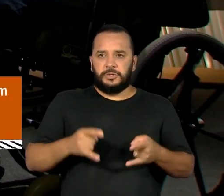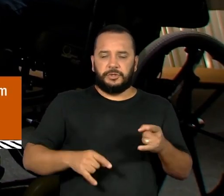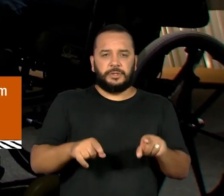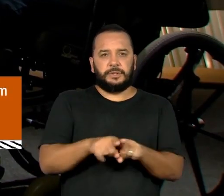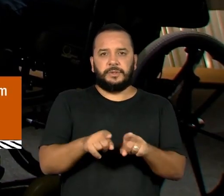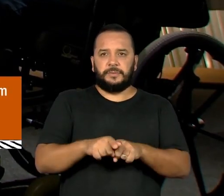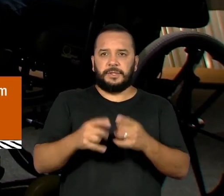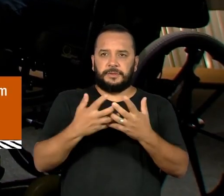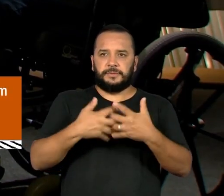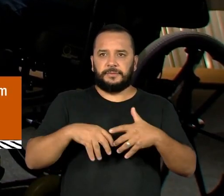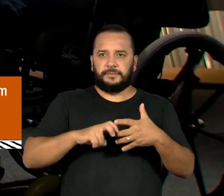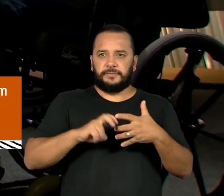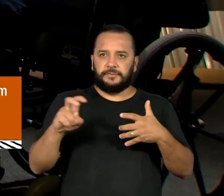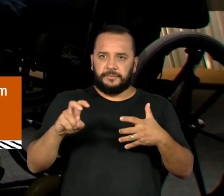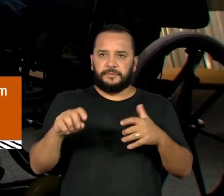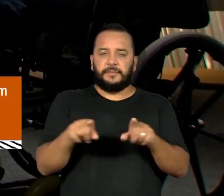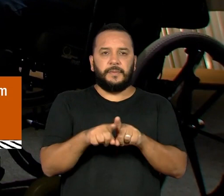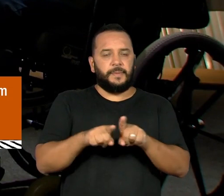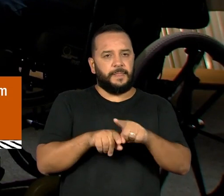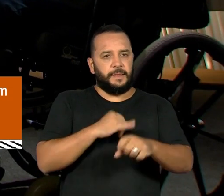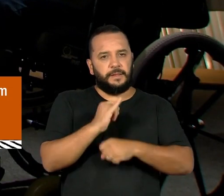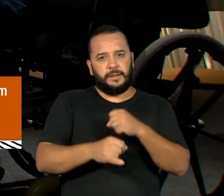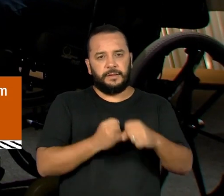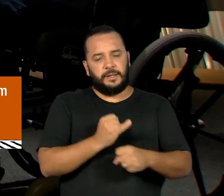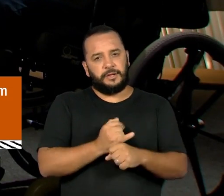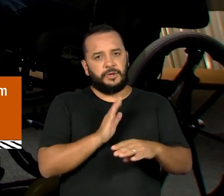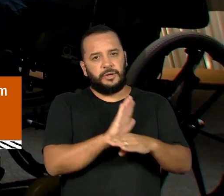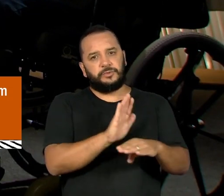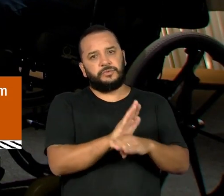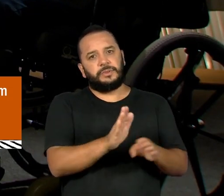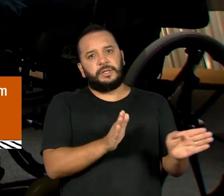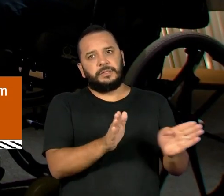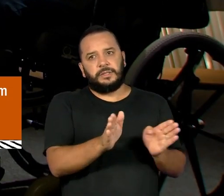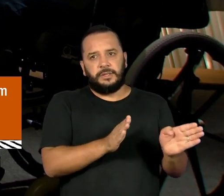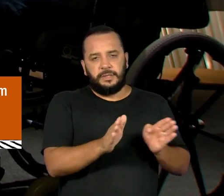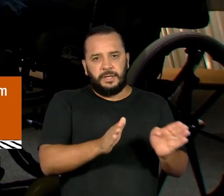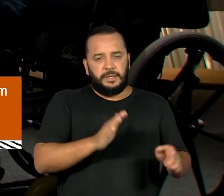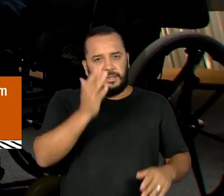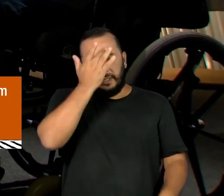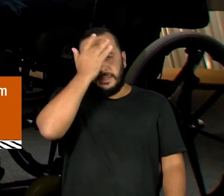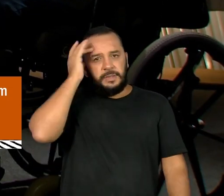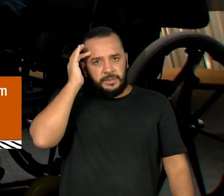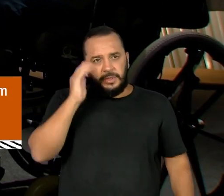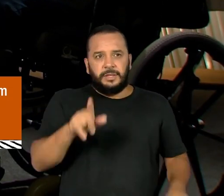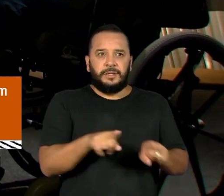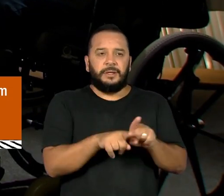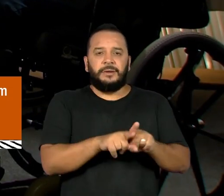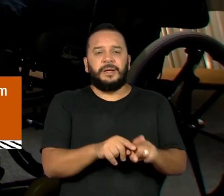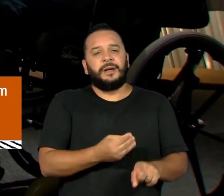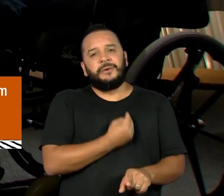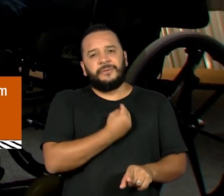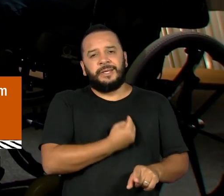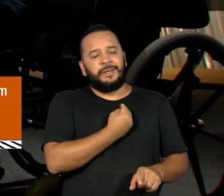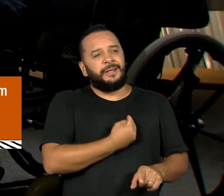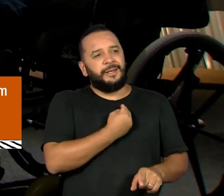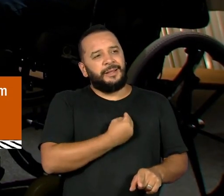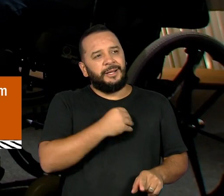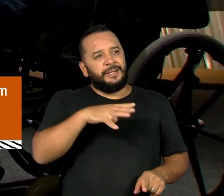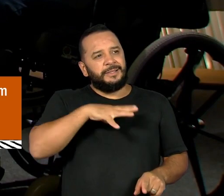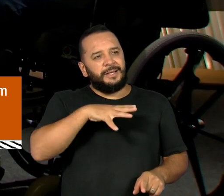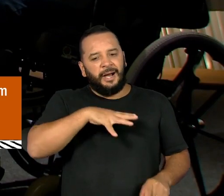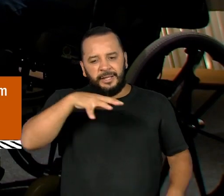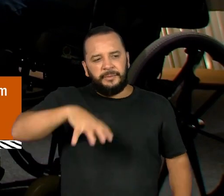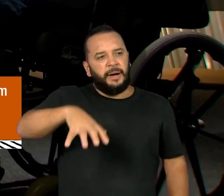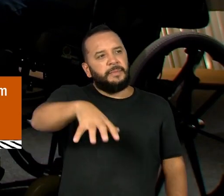e a internet podem entregar de melhoria para a acessibilidade das pessoas e para a vida nas cidades?